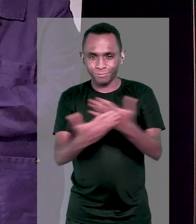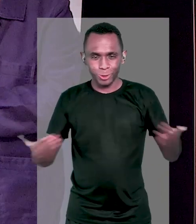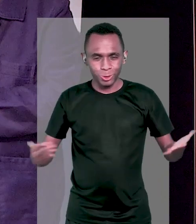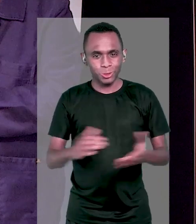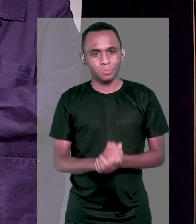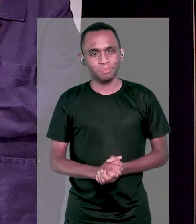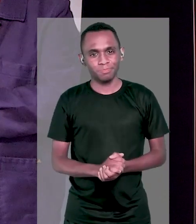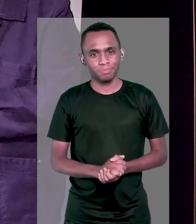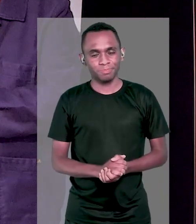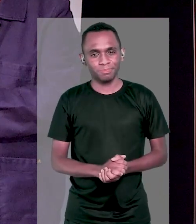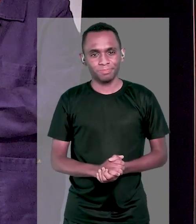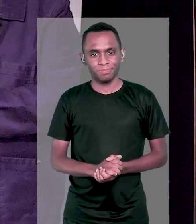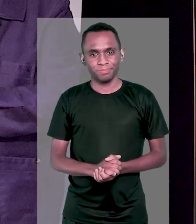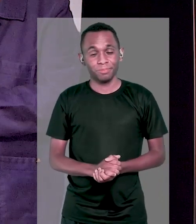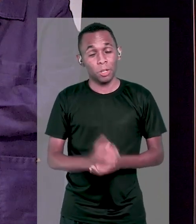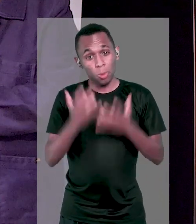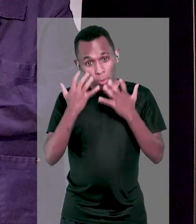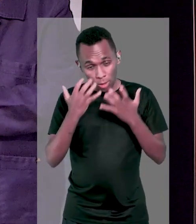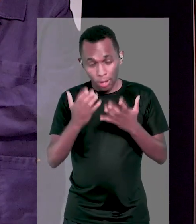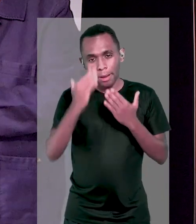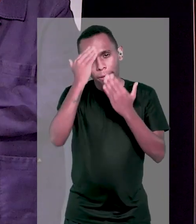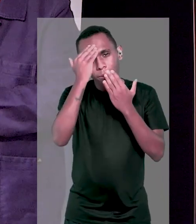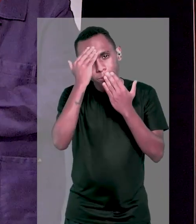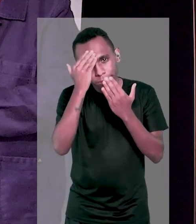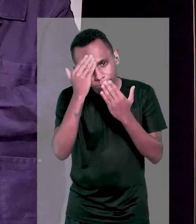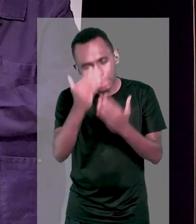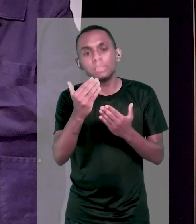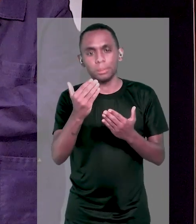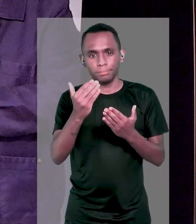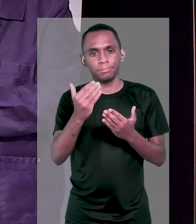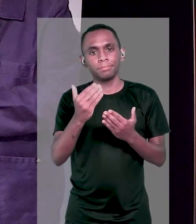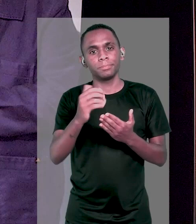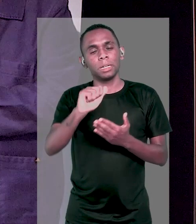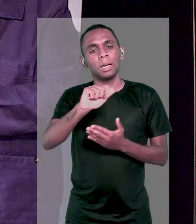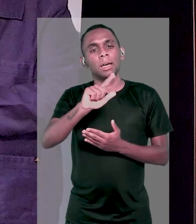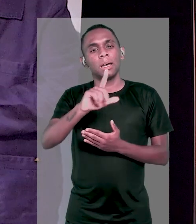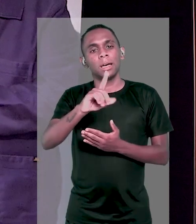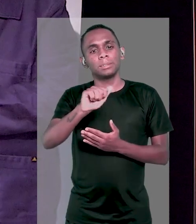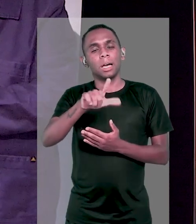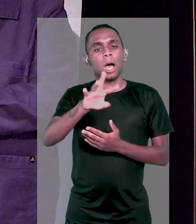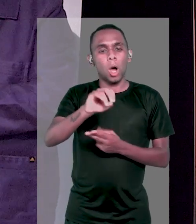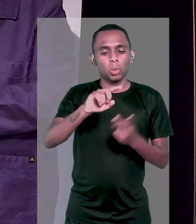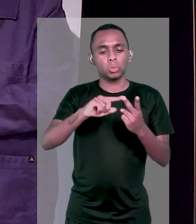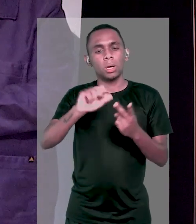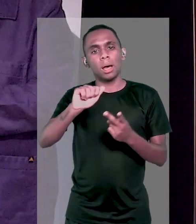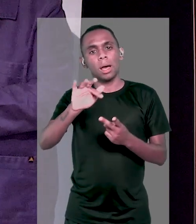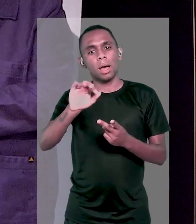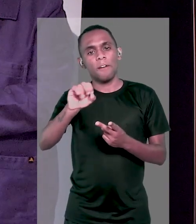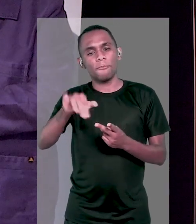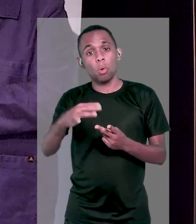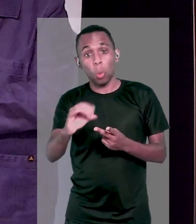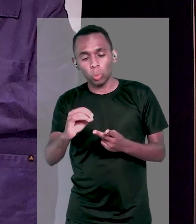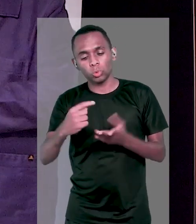global. A próxima conferência do Eugênio Butch é sobre o espírito e a terceira